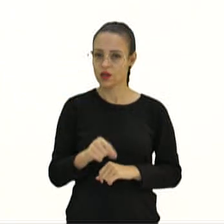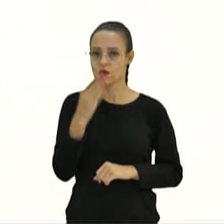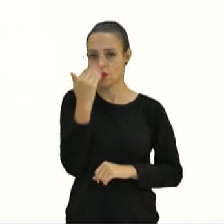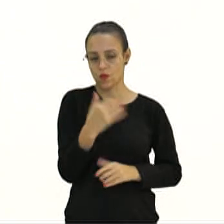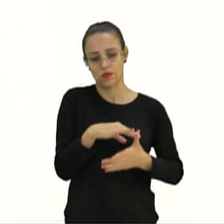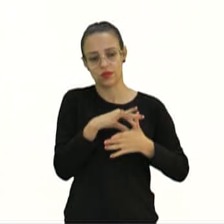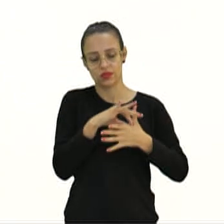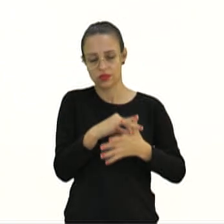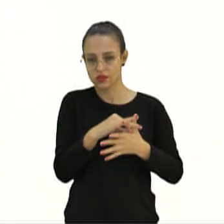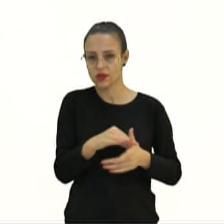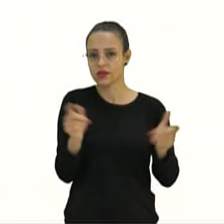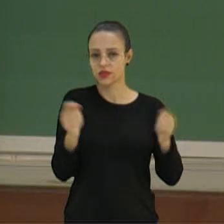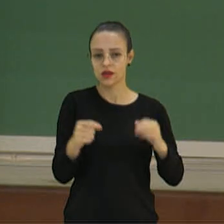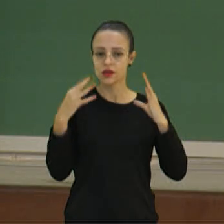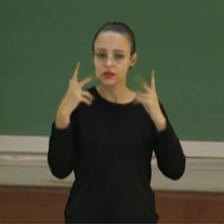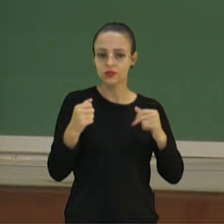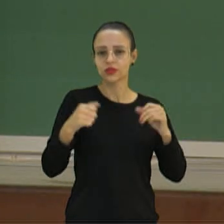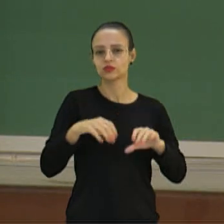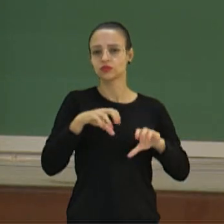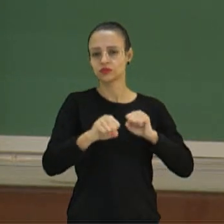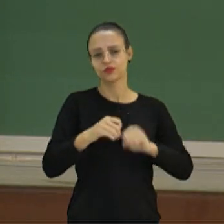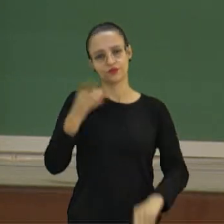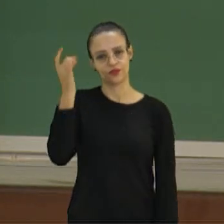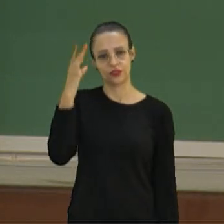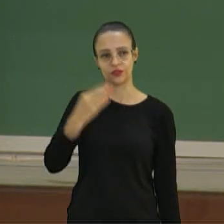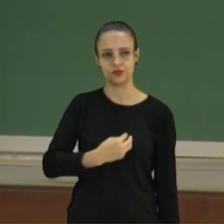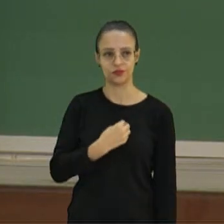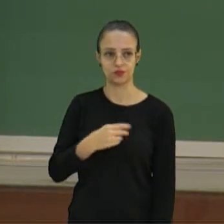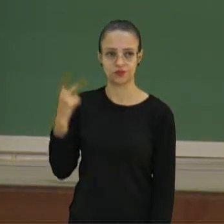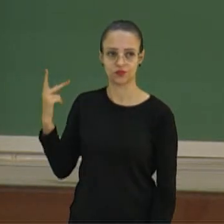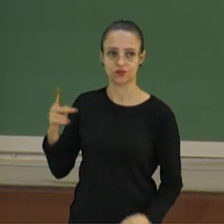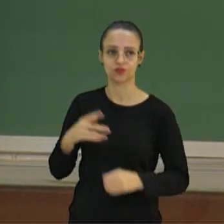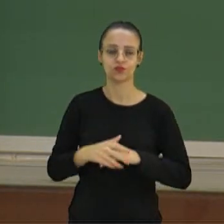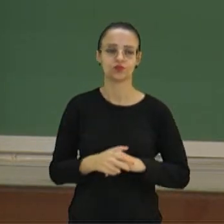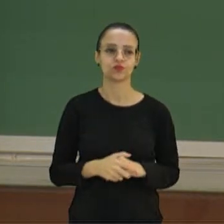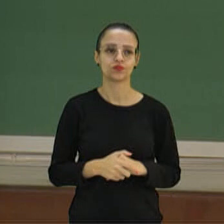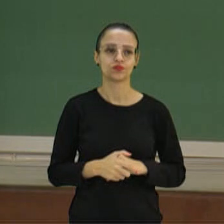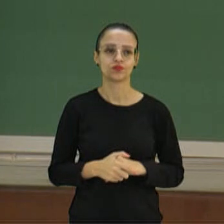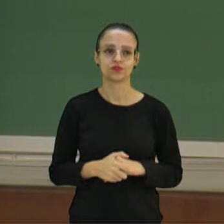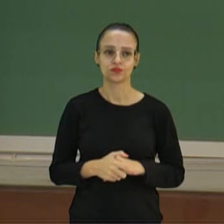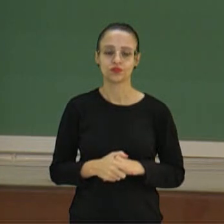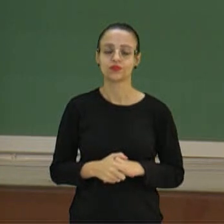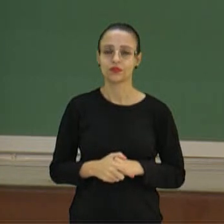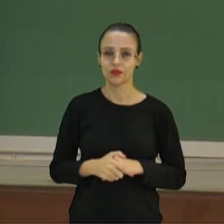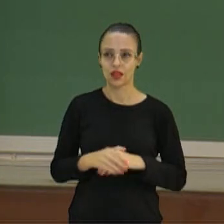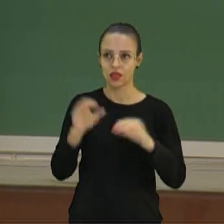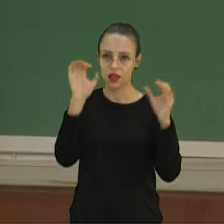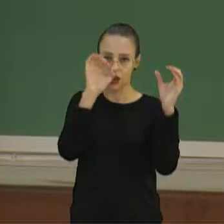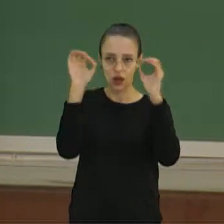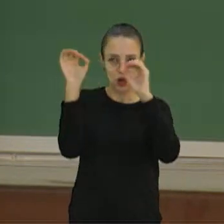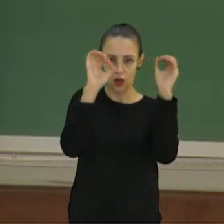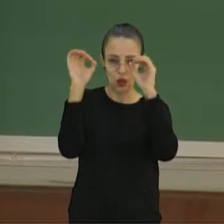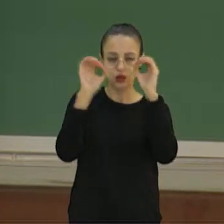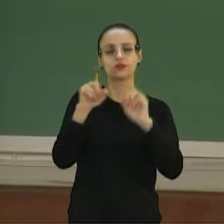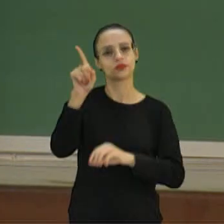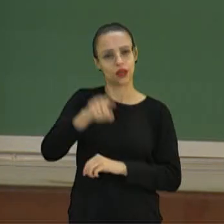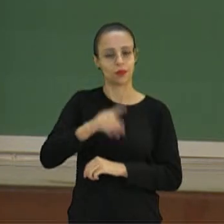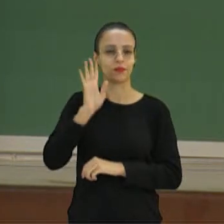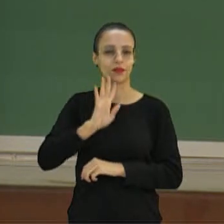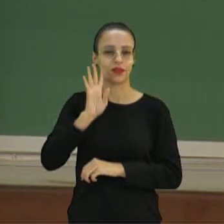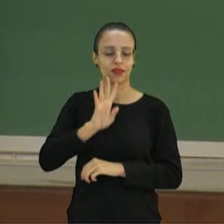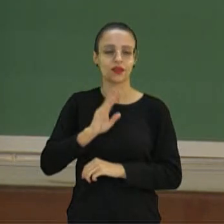carnívoros, então isso facilita muito a vida deles. E os camaleões são bem legais,